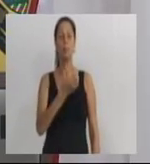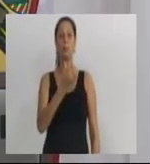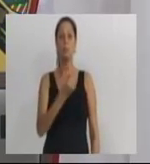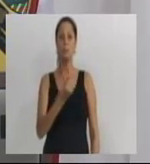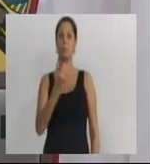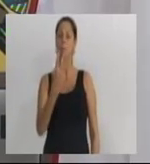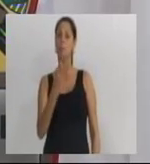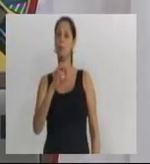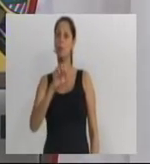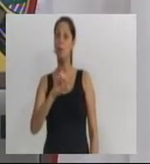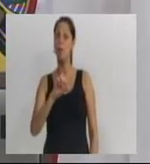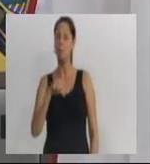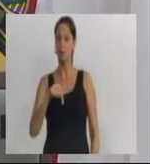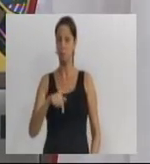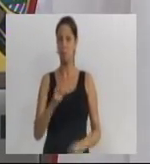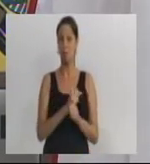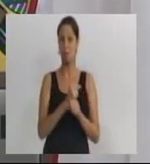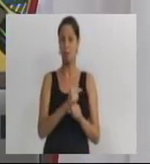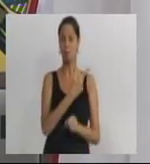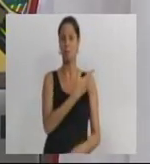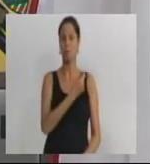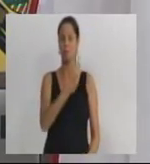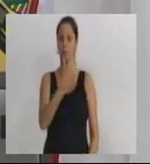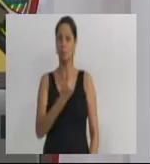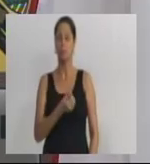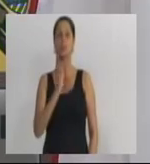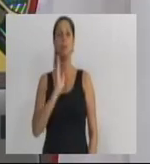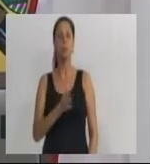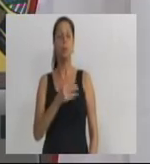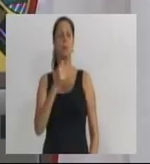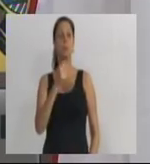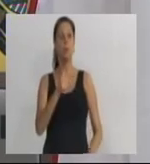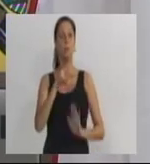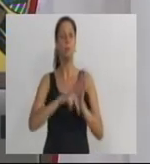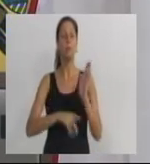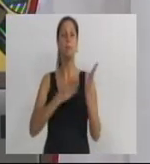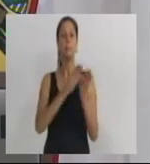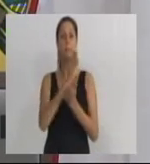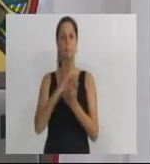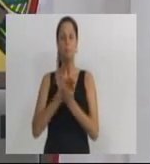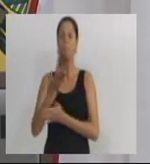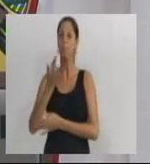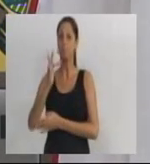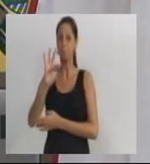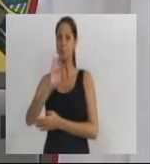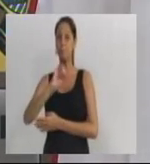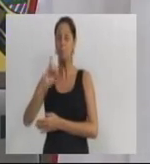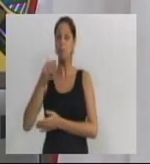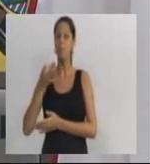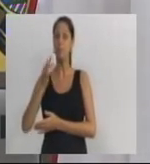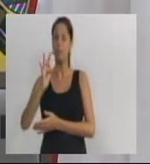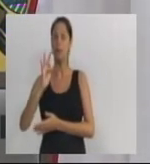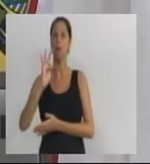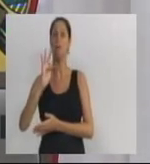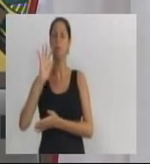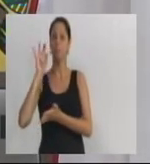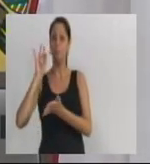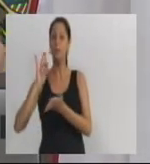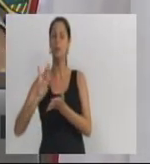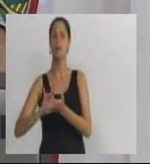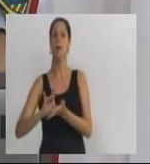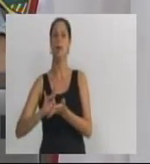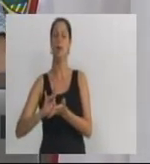1.649. E nesse ano, com 7 projetos aprovados do governo federal, se o governo federal cumprir a sua obrigação e a sua parte